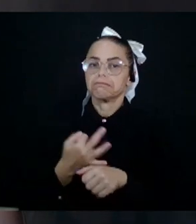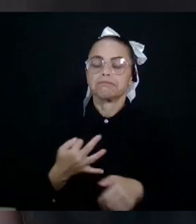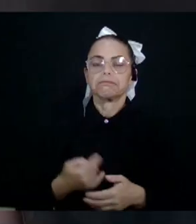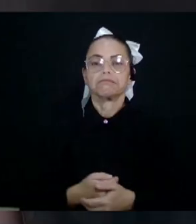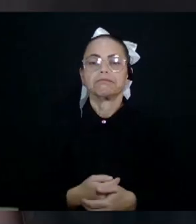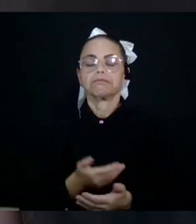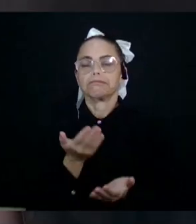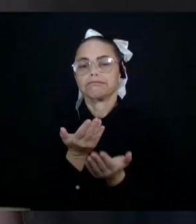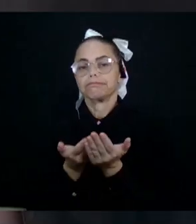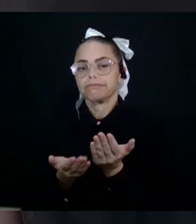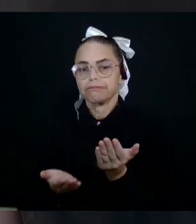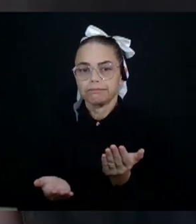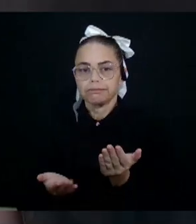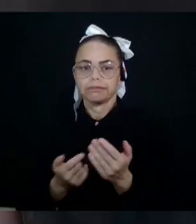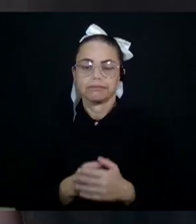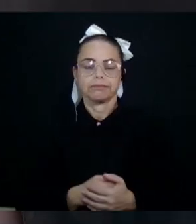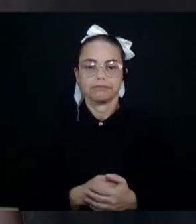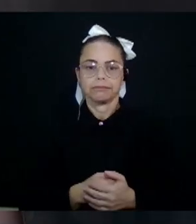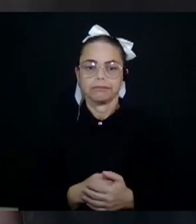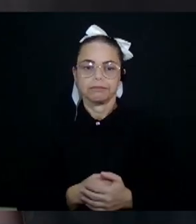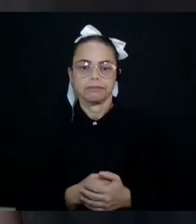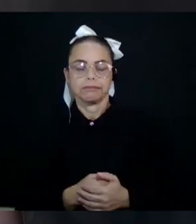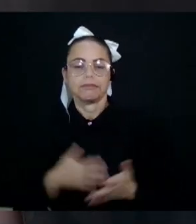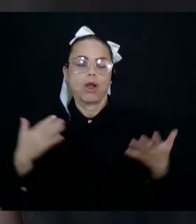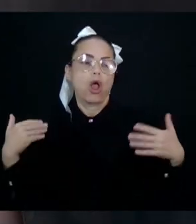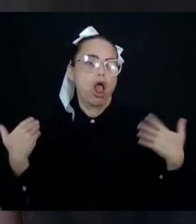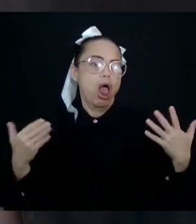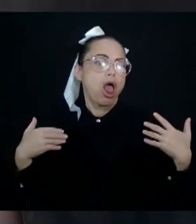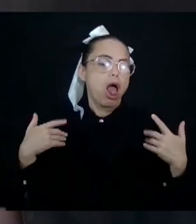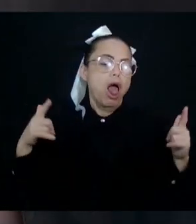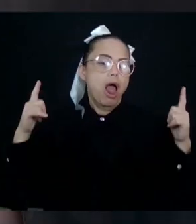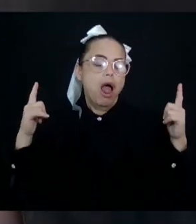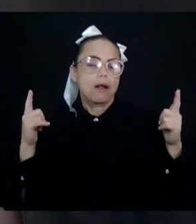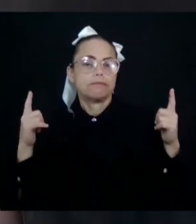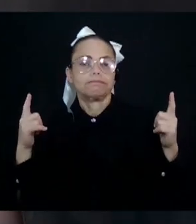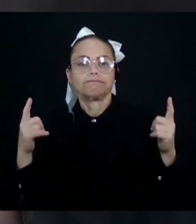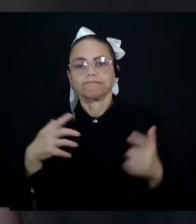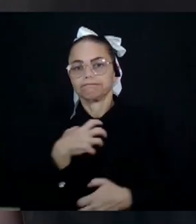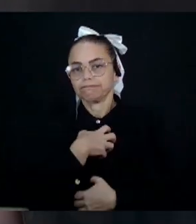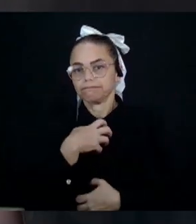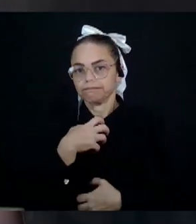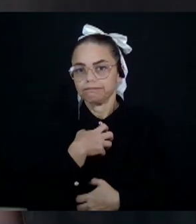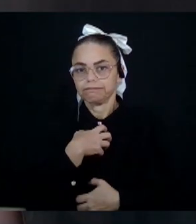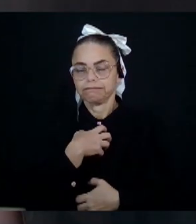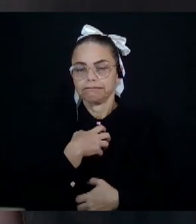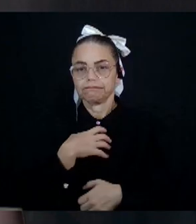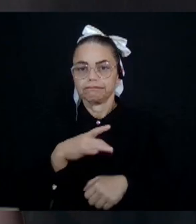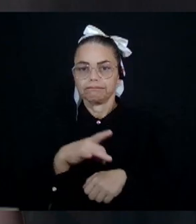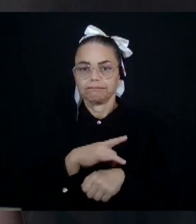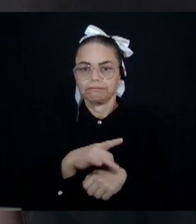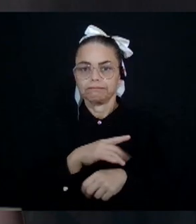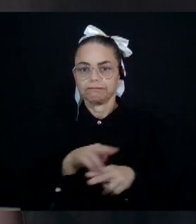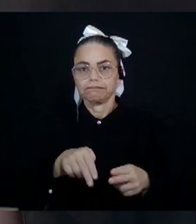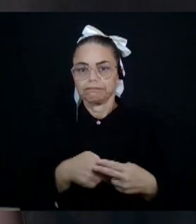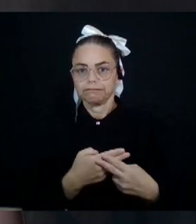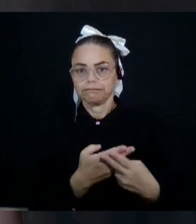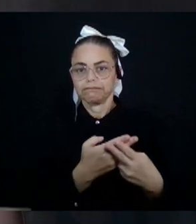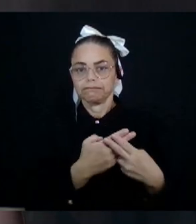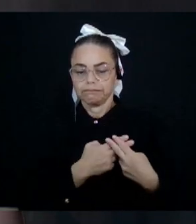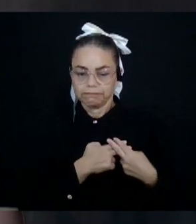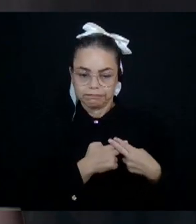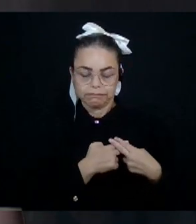perdeu aquela diversão, né? Nesse sentido o luto aparece aqui nesse Isso. sentido, né? De